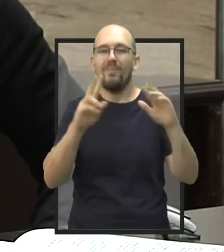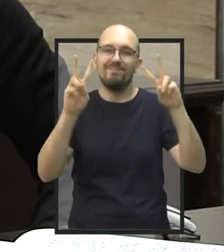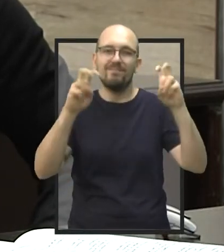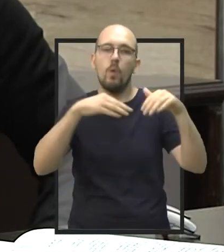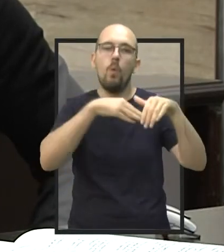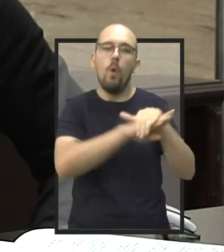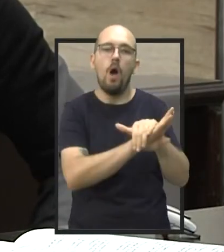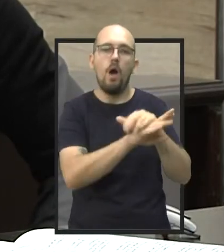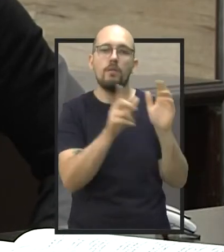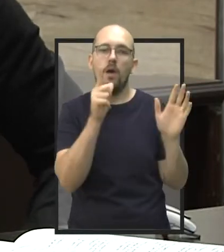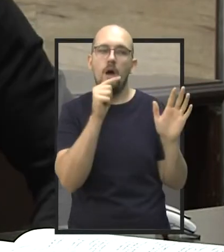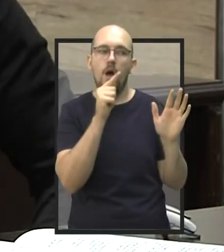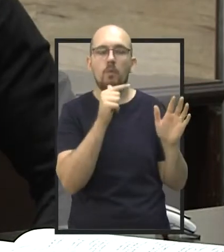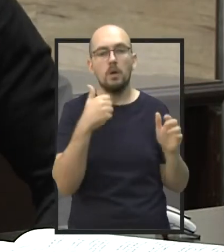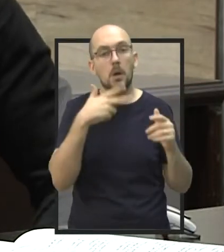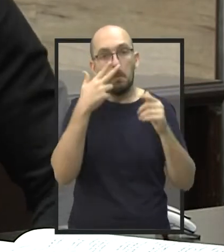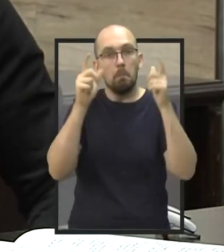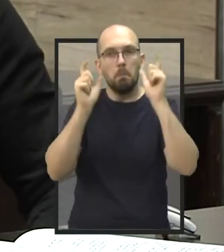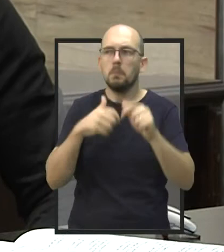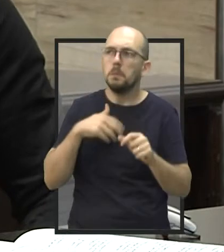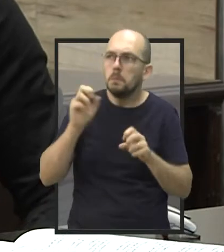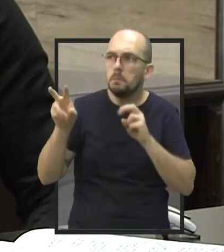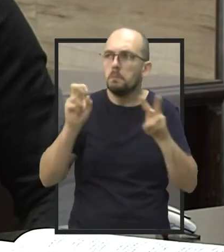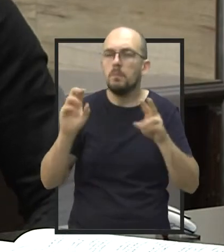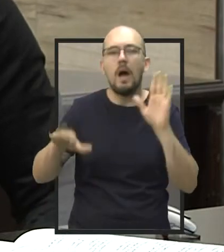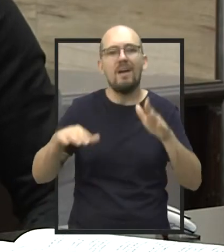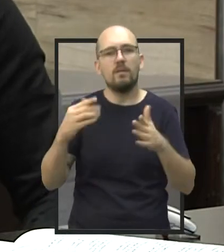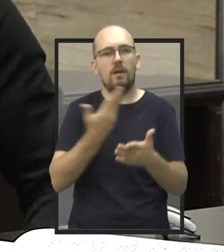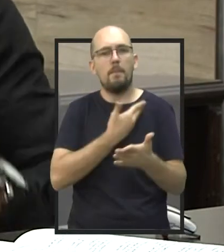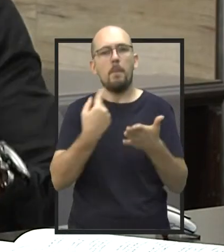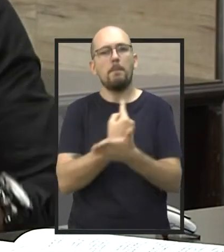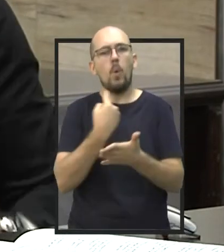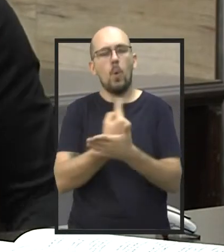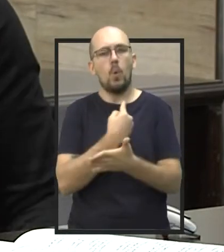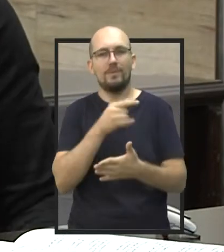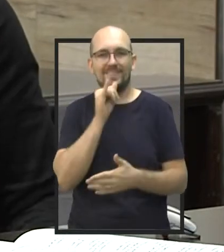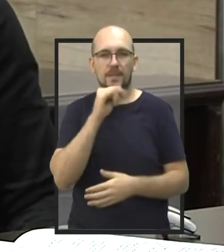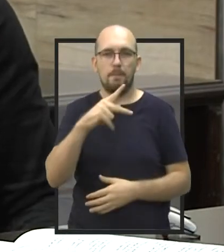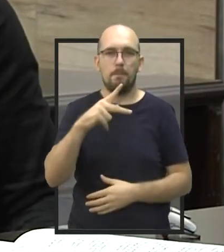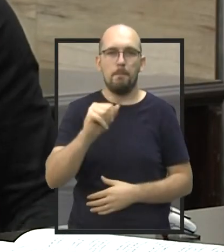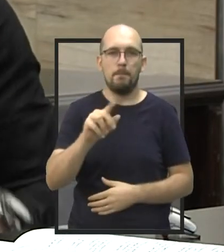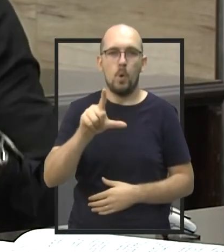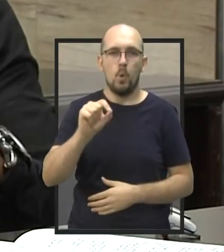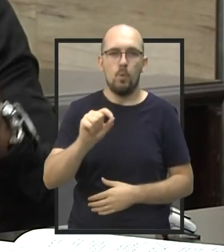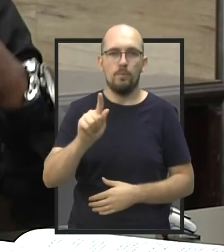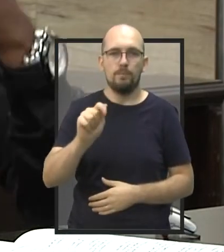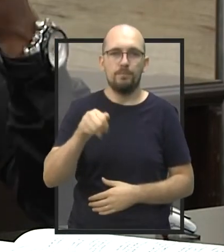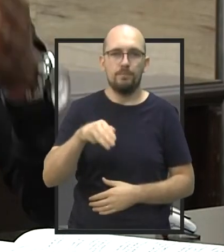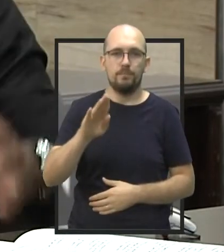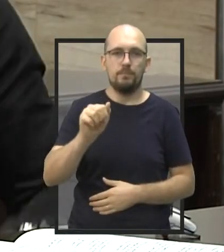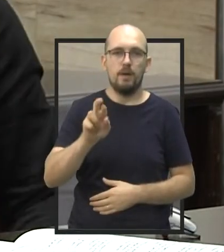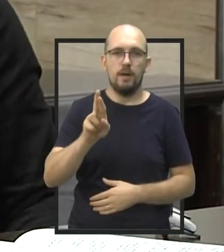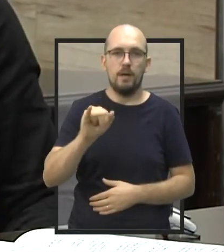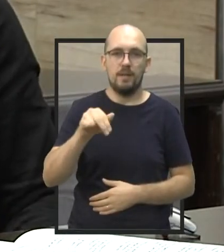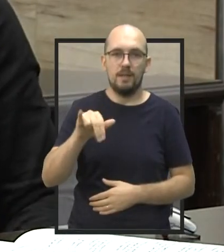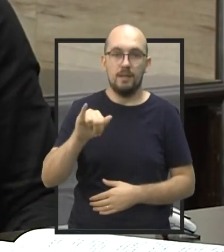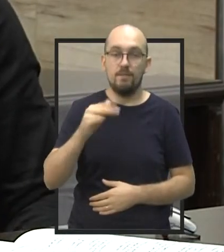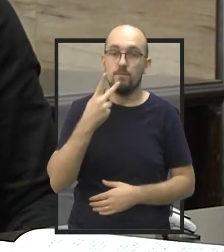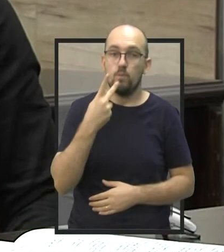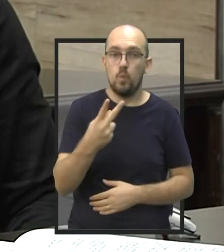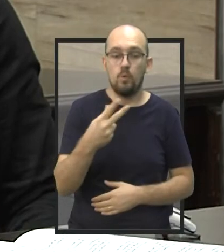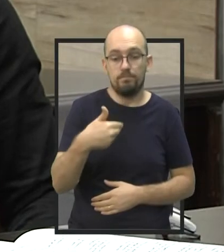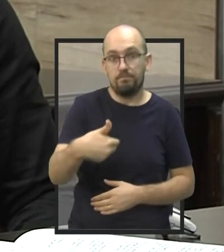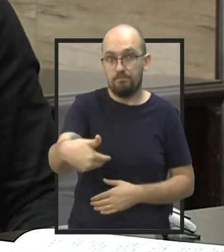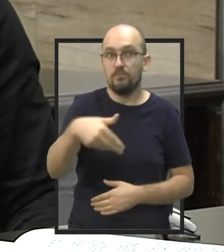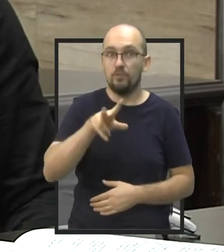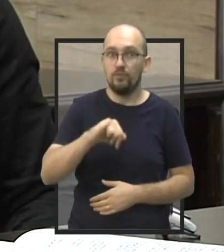eu acho que ajudaria bastante. É um estudo, eu vejo alguns amigos, às vezes, questionar, né? O seu Paulo Gambarino, acho que fez um comentário que agora vai ser o tempo